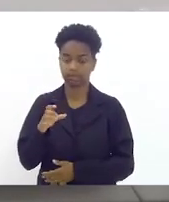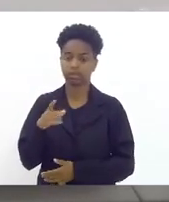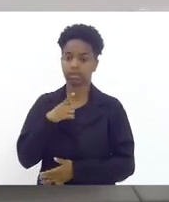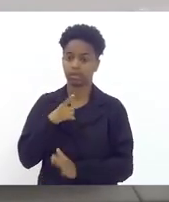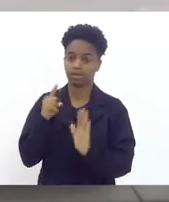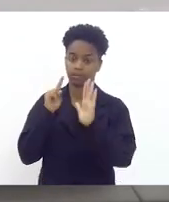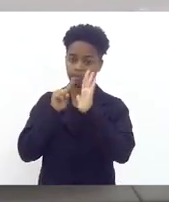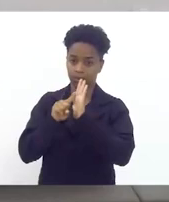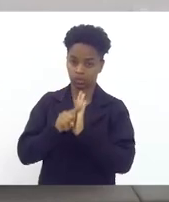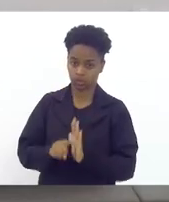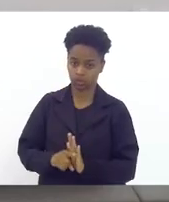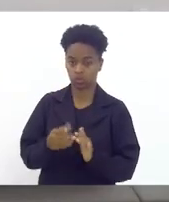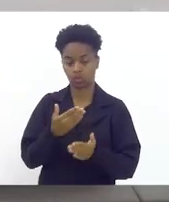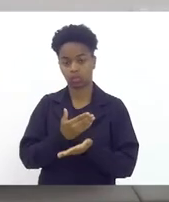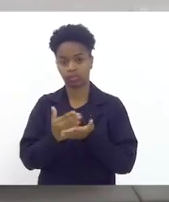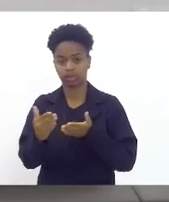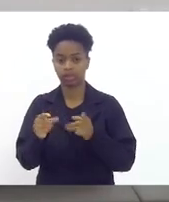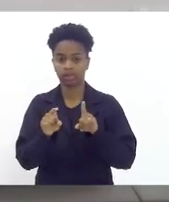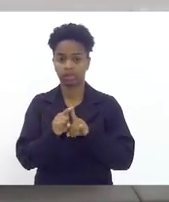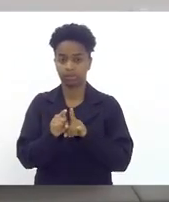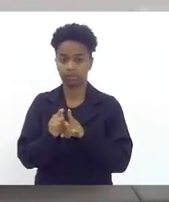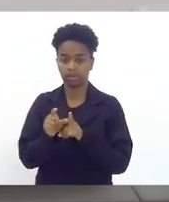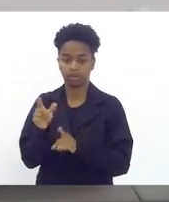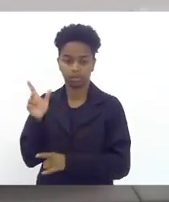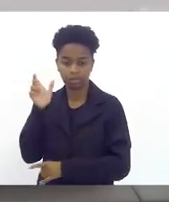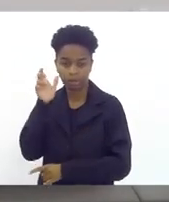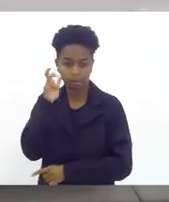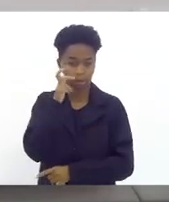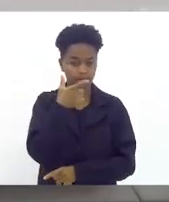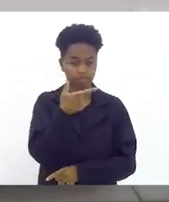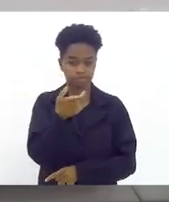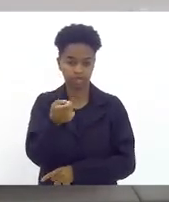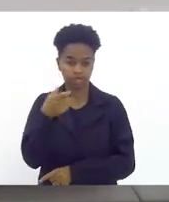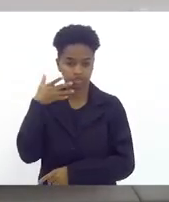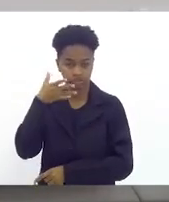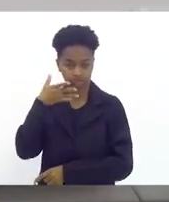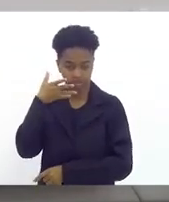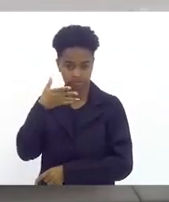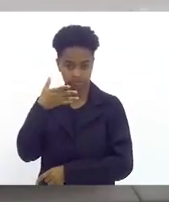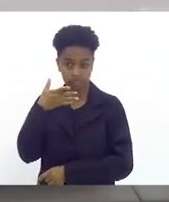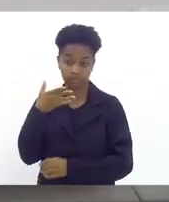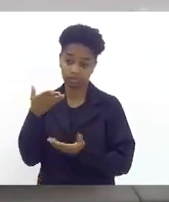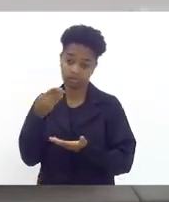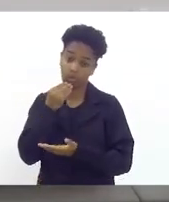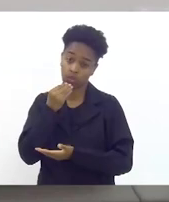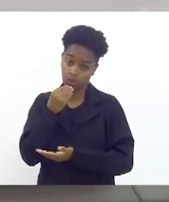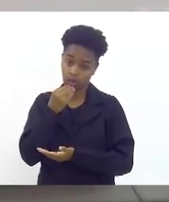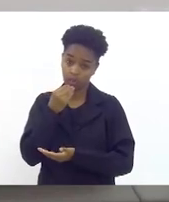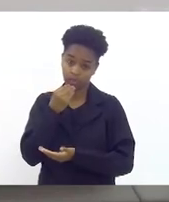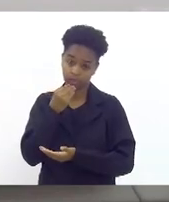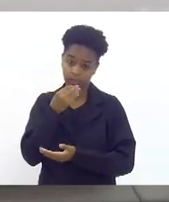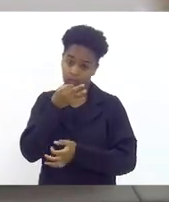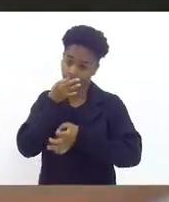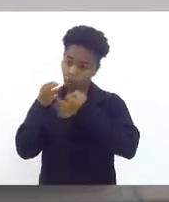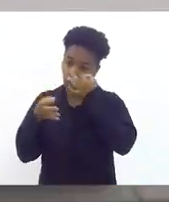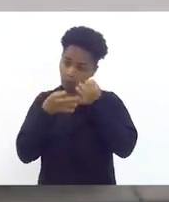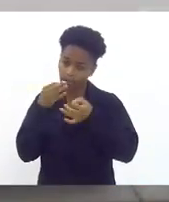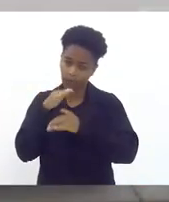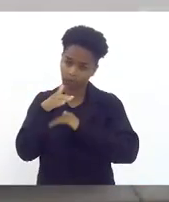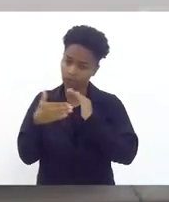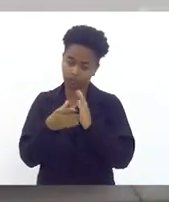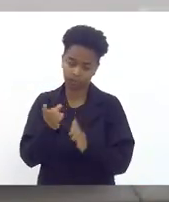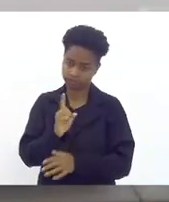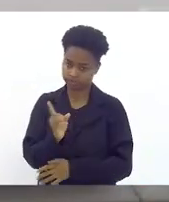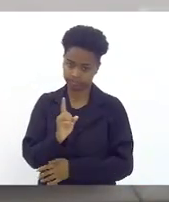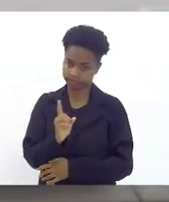ouviu cerca de 20 intervenções é claro que ela não vai comentar tudo que todo